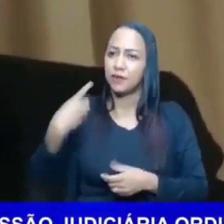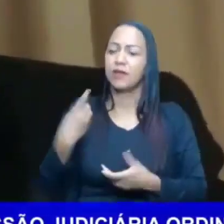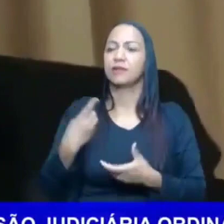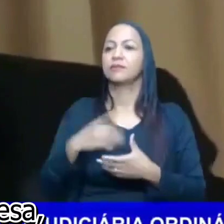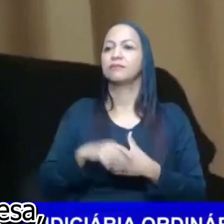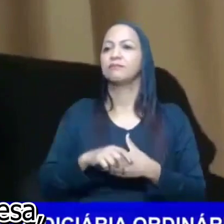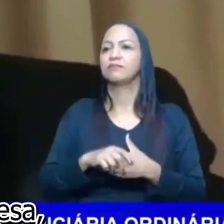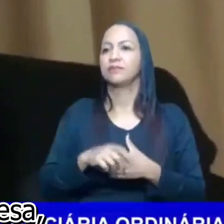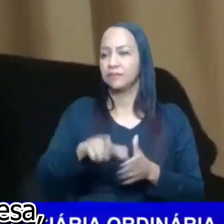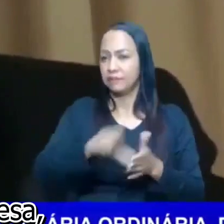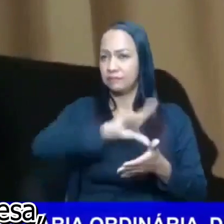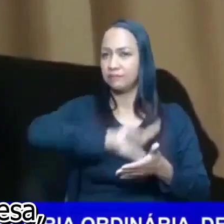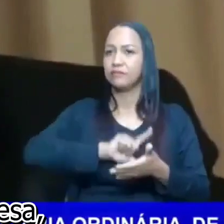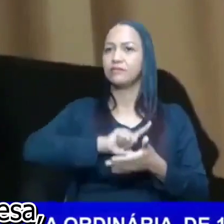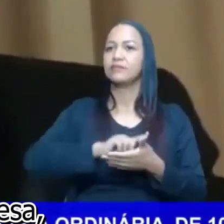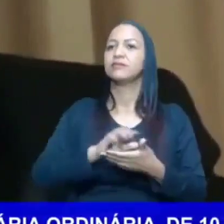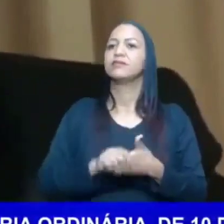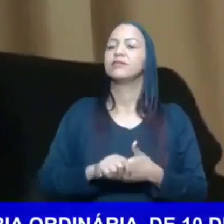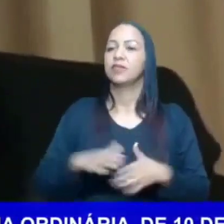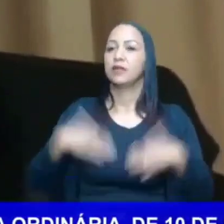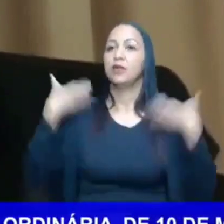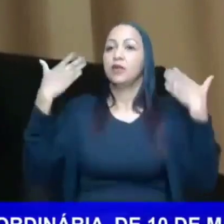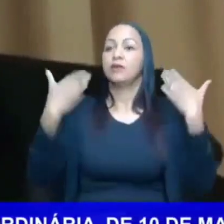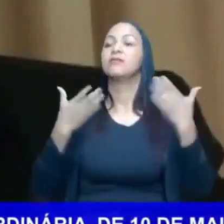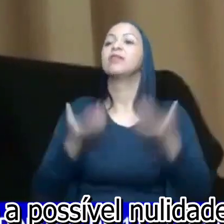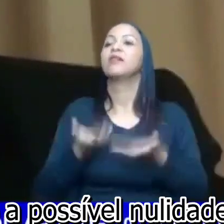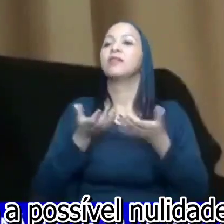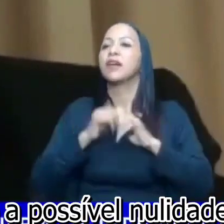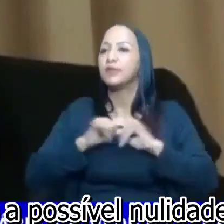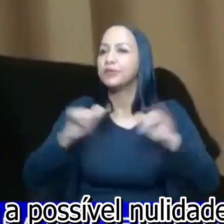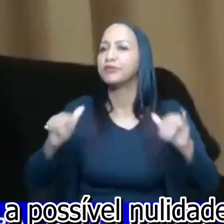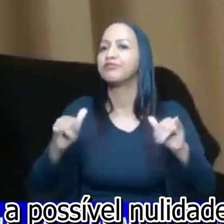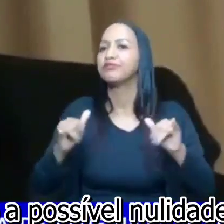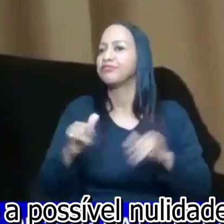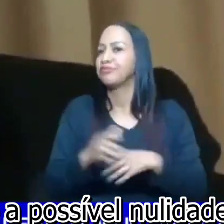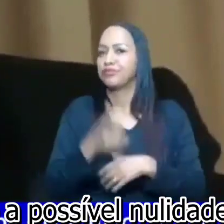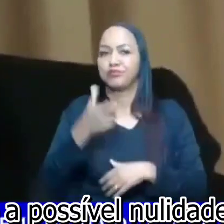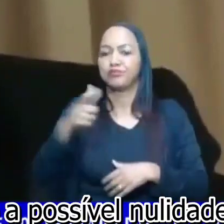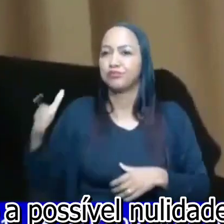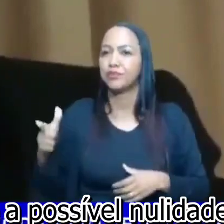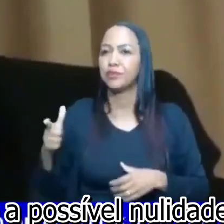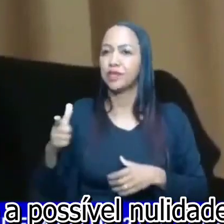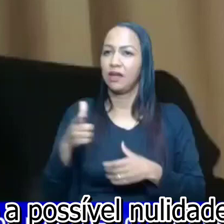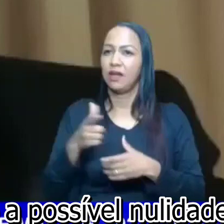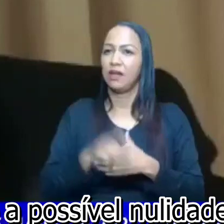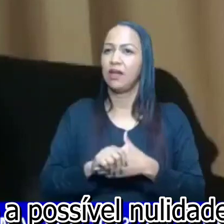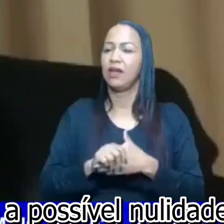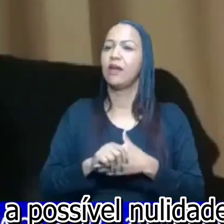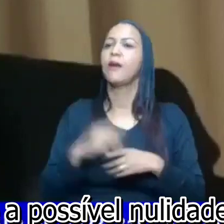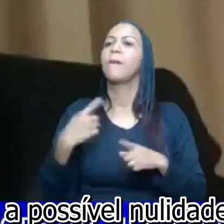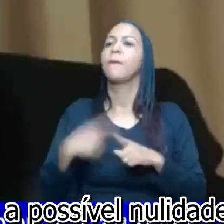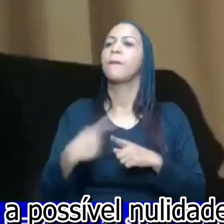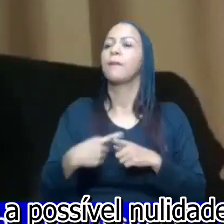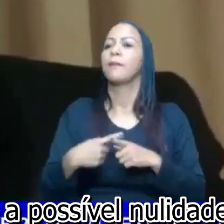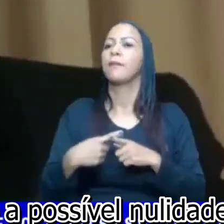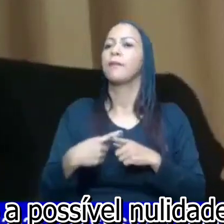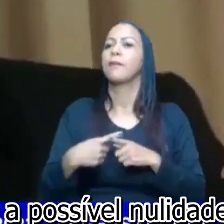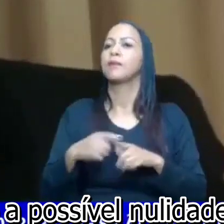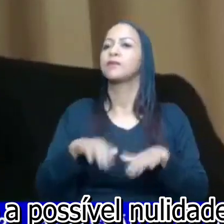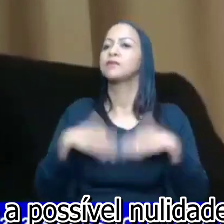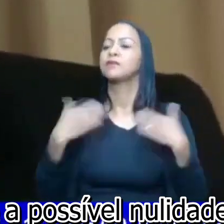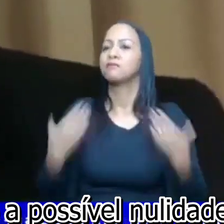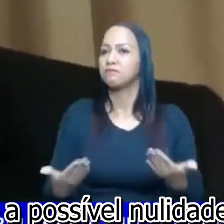citei anteriormente, que era o da não surpresa. Eu quero dizer que não se aplica essa hipótese quando